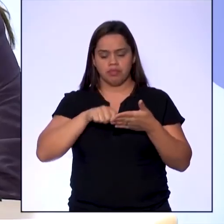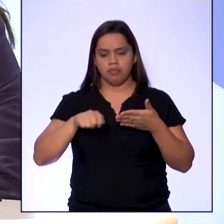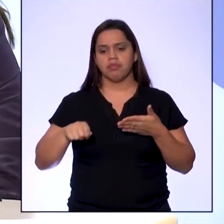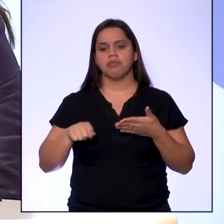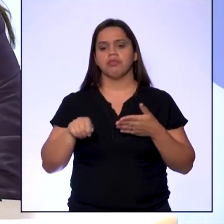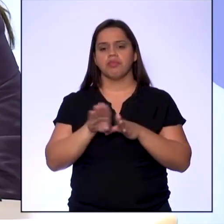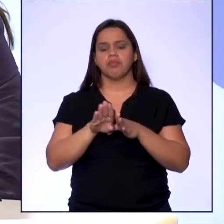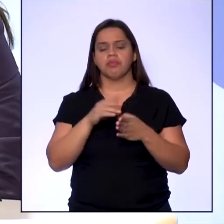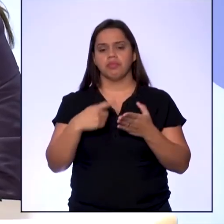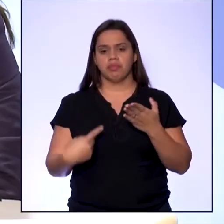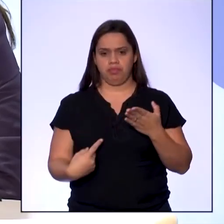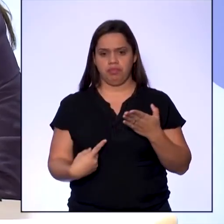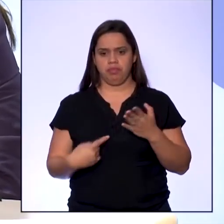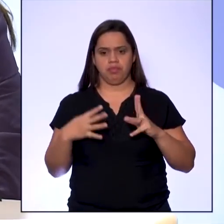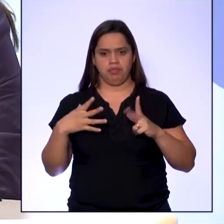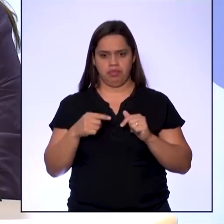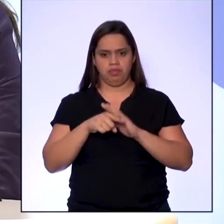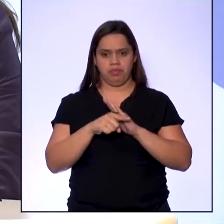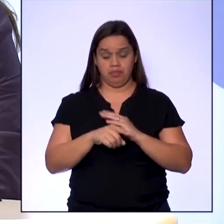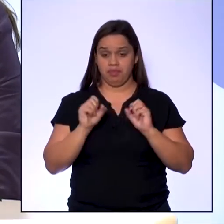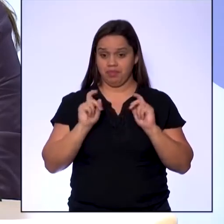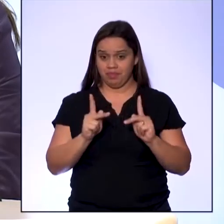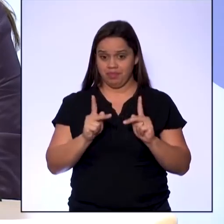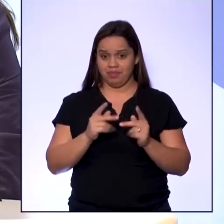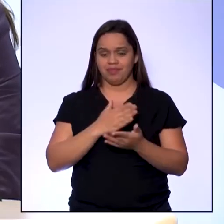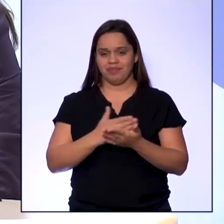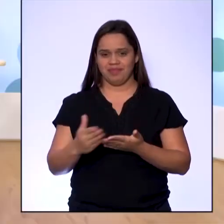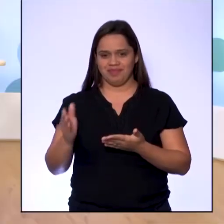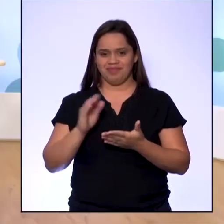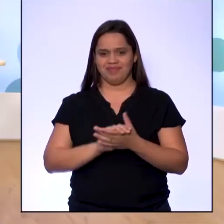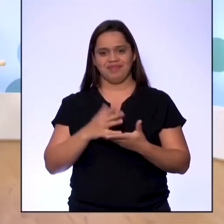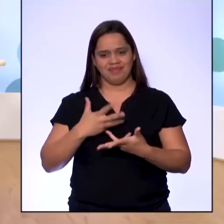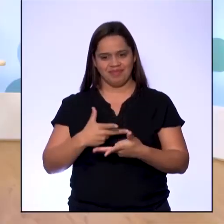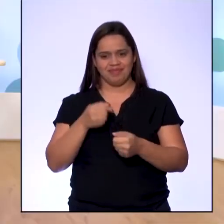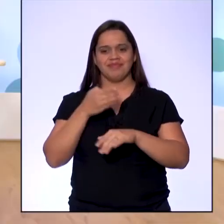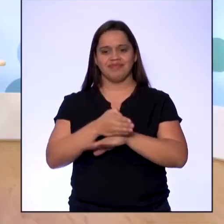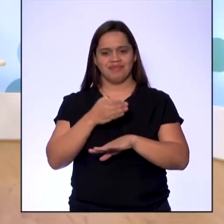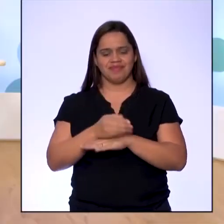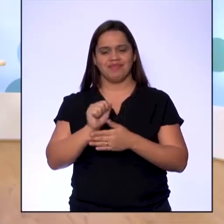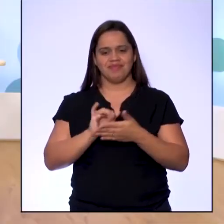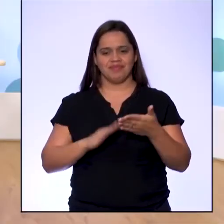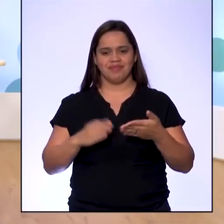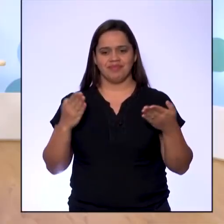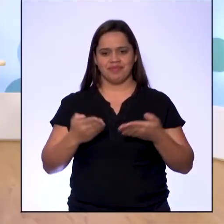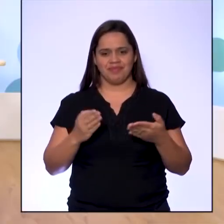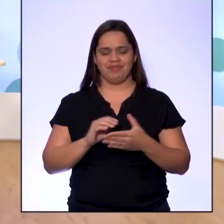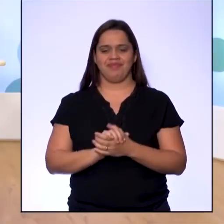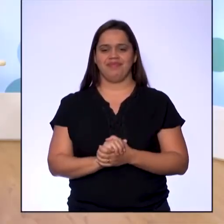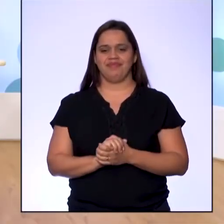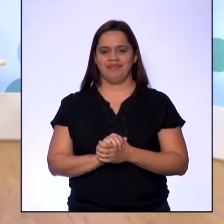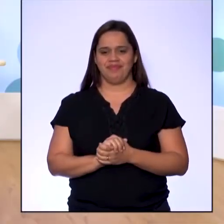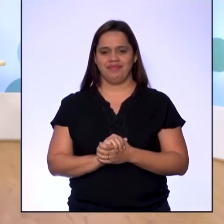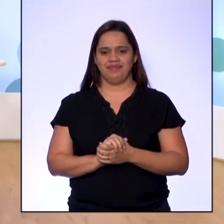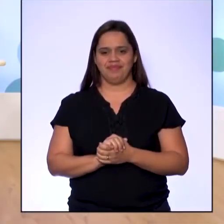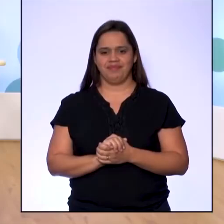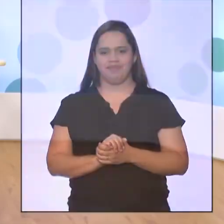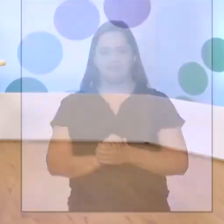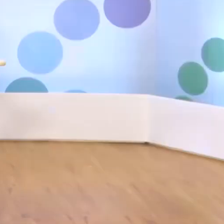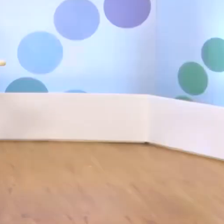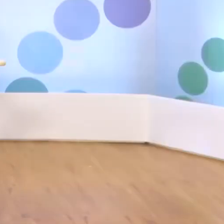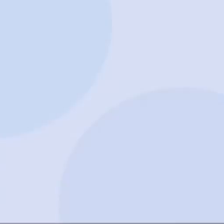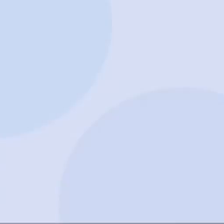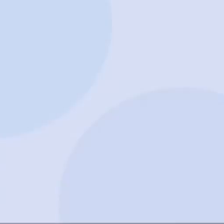suas dúvidas, né, os seus conhecimentos e participar aqui conosco. Então, participe com